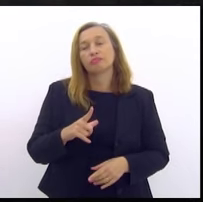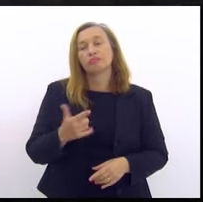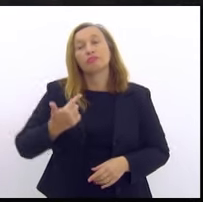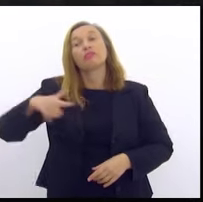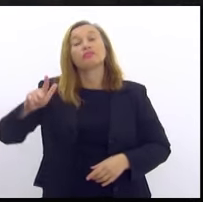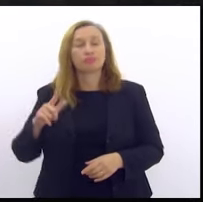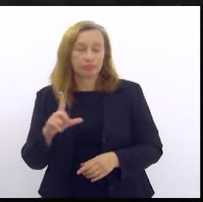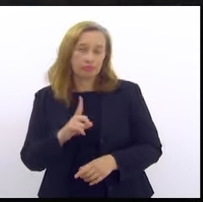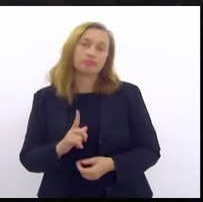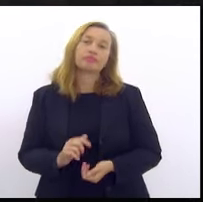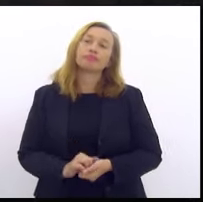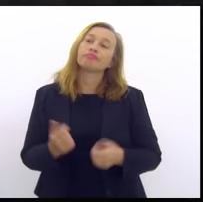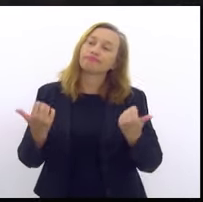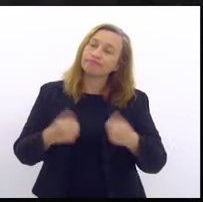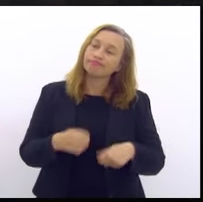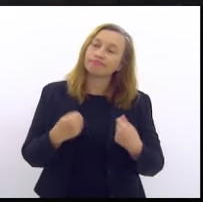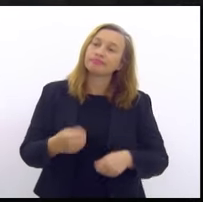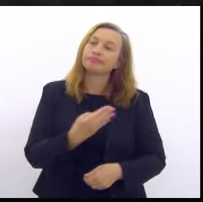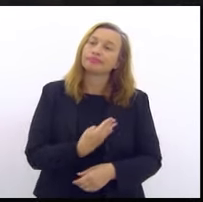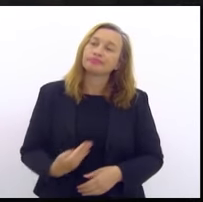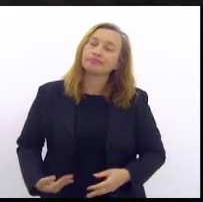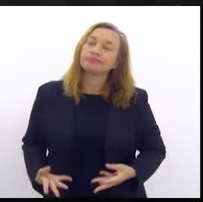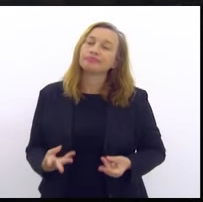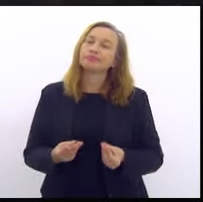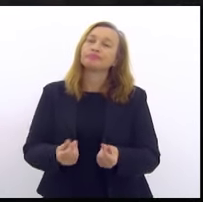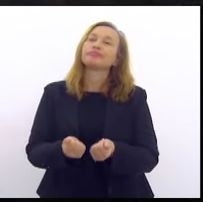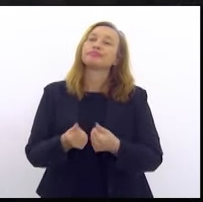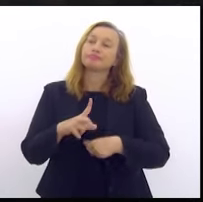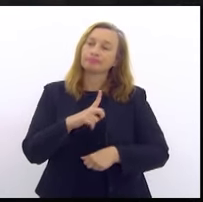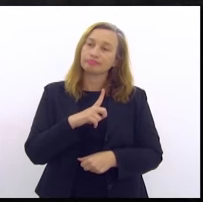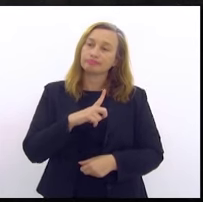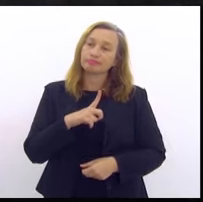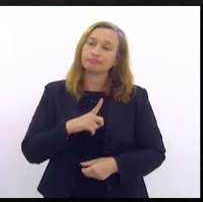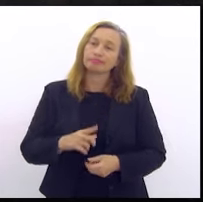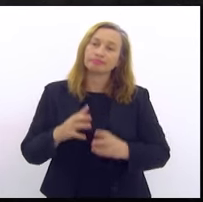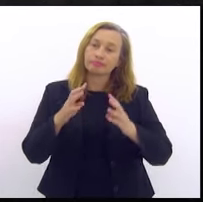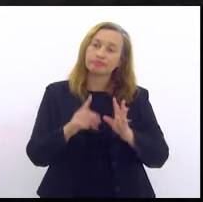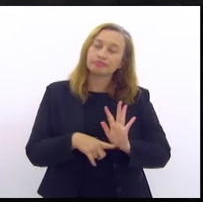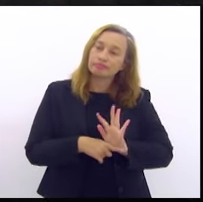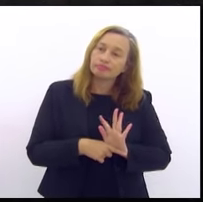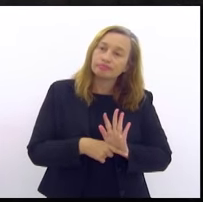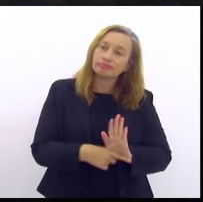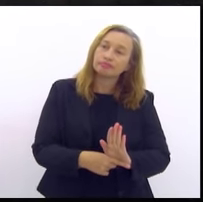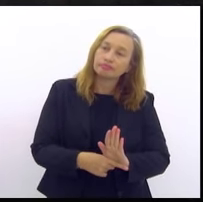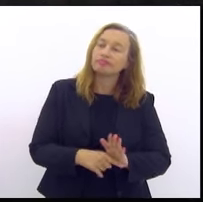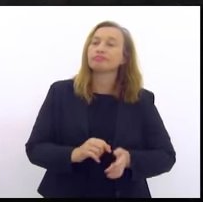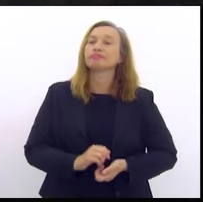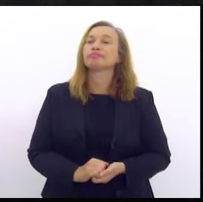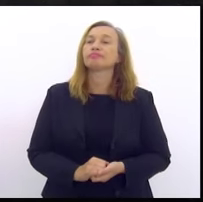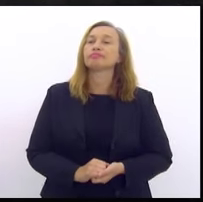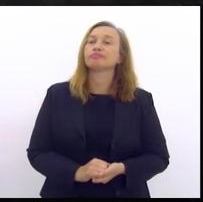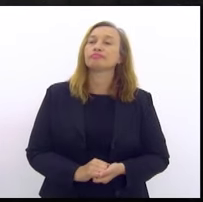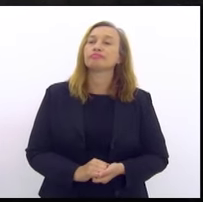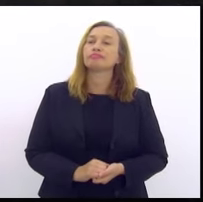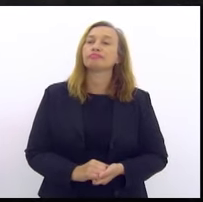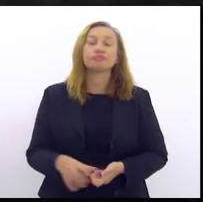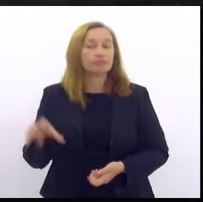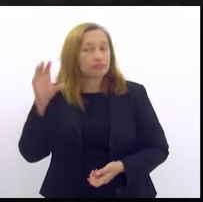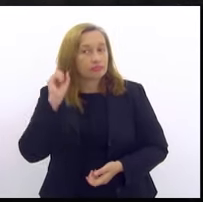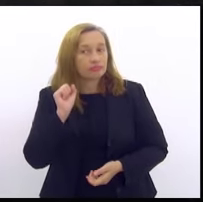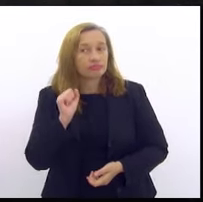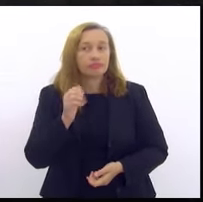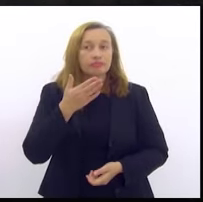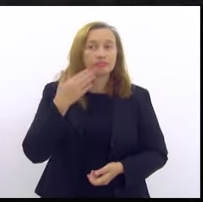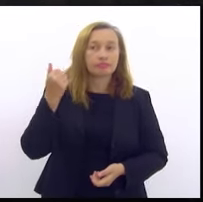E é preciso que o governo tenha a sensibilidade de atender e de ouvir e